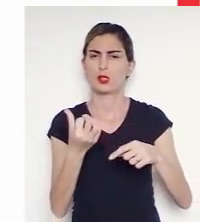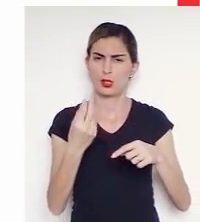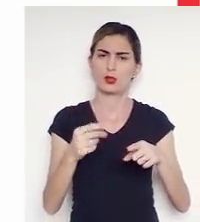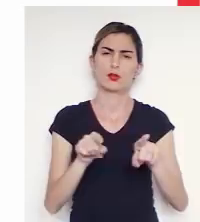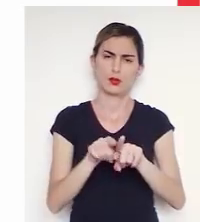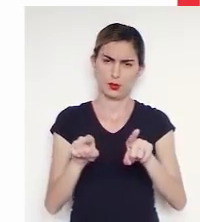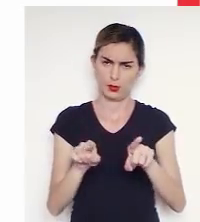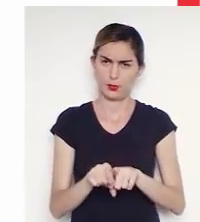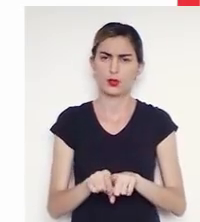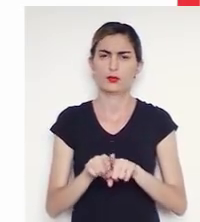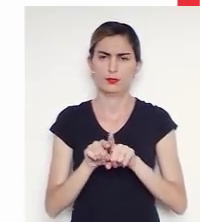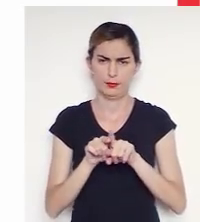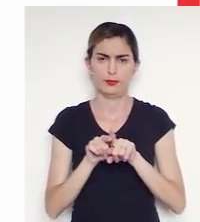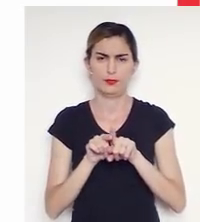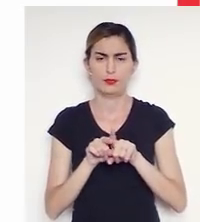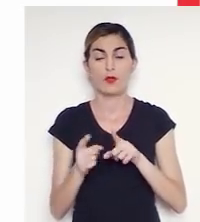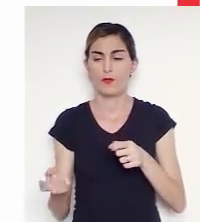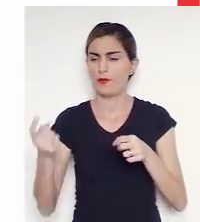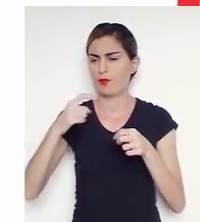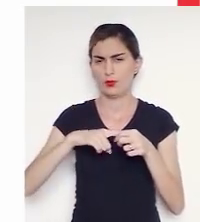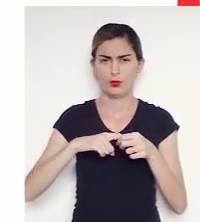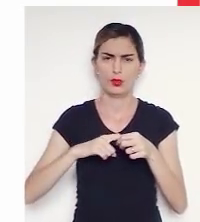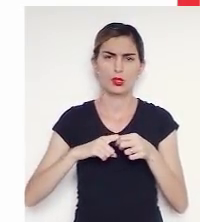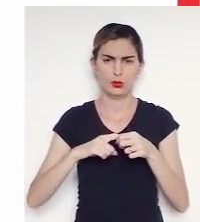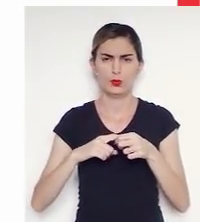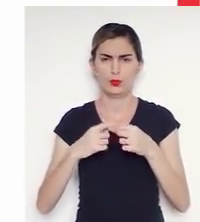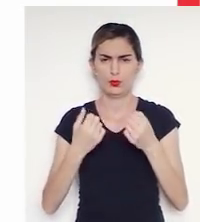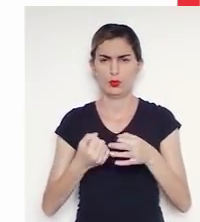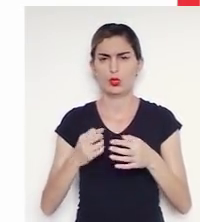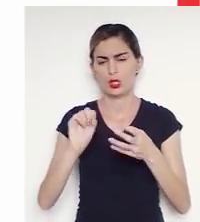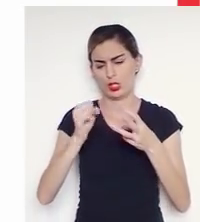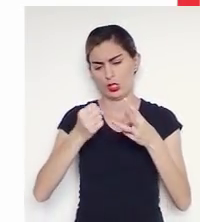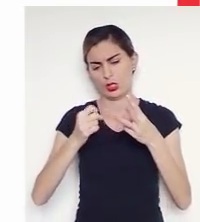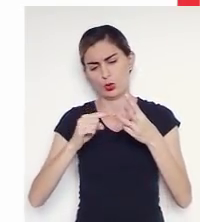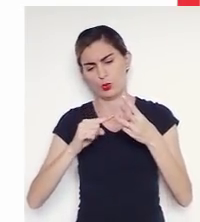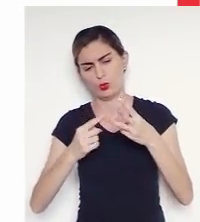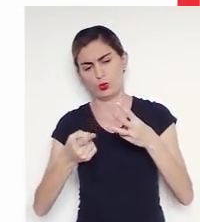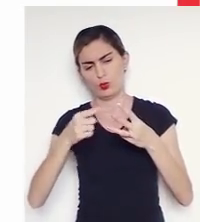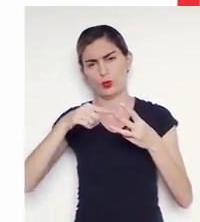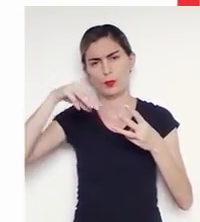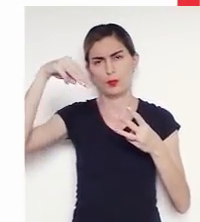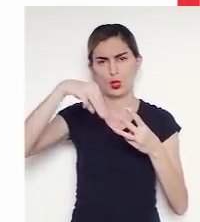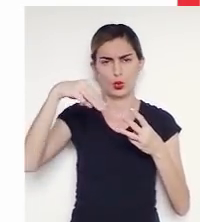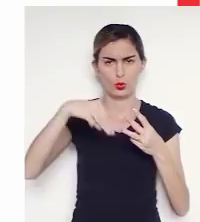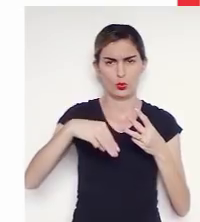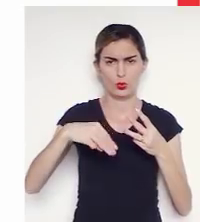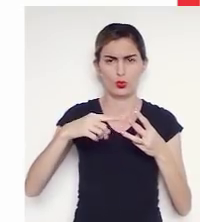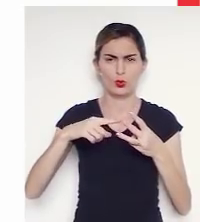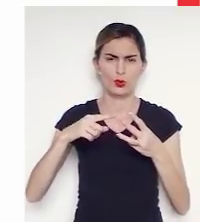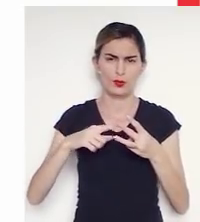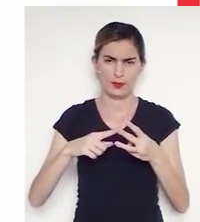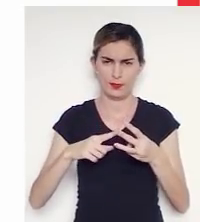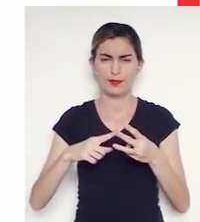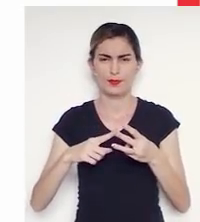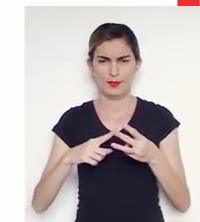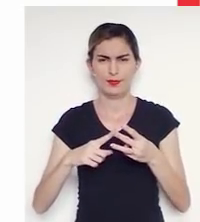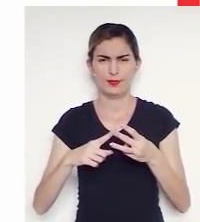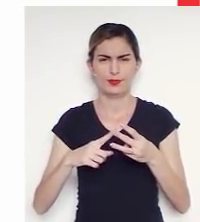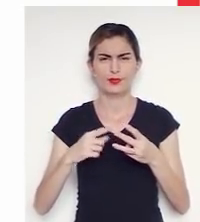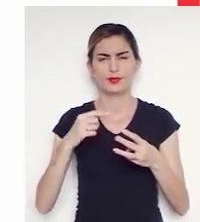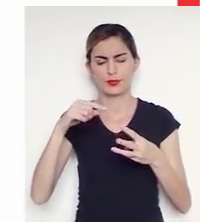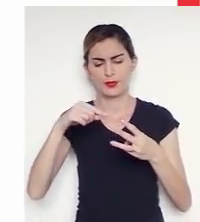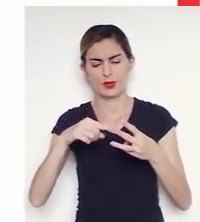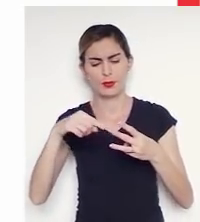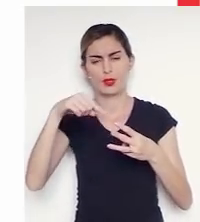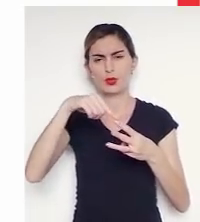60 também. Agora, voltando de segundo para minuto, nós dividimos por 60. E